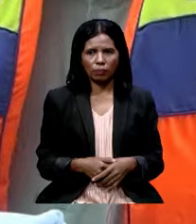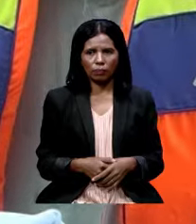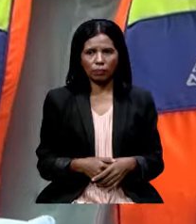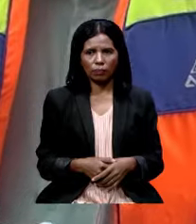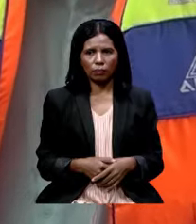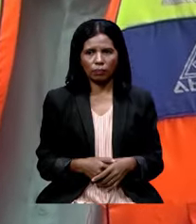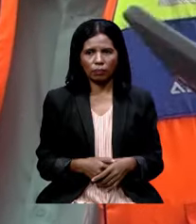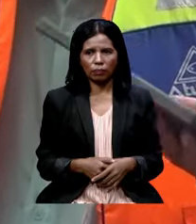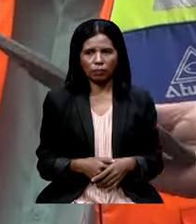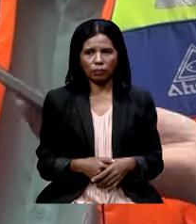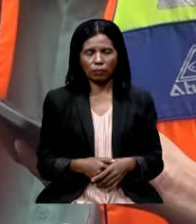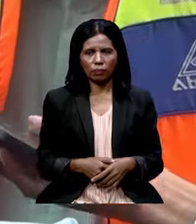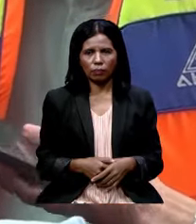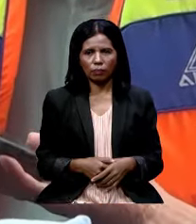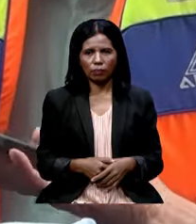dari lepas sekali.